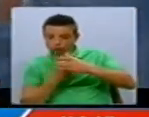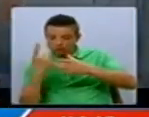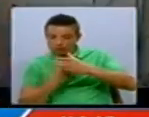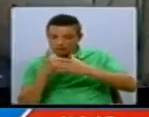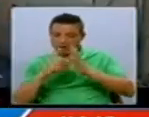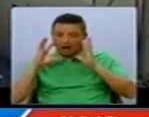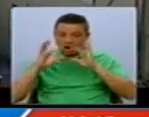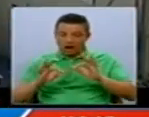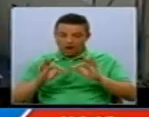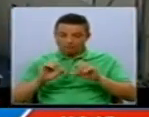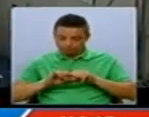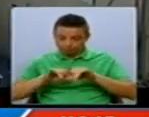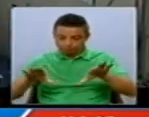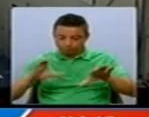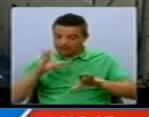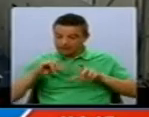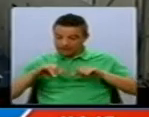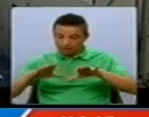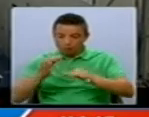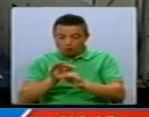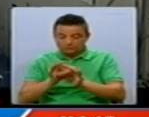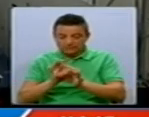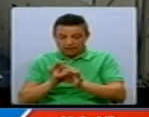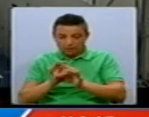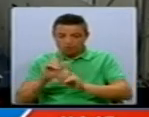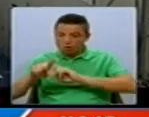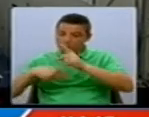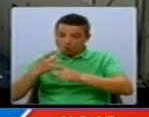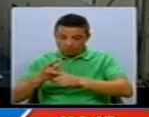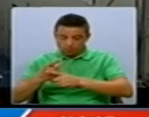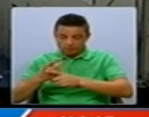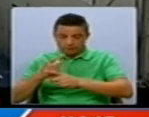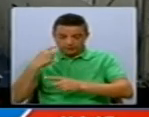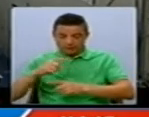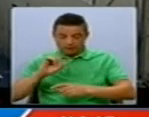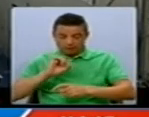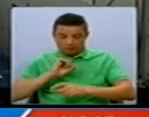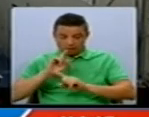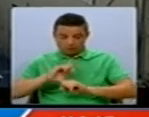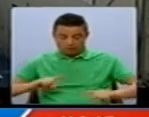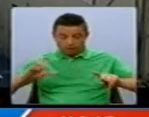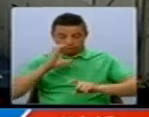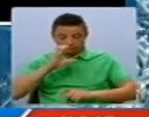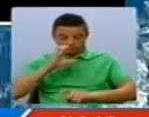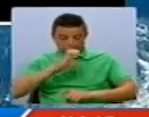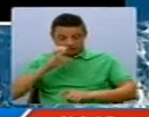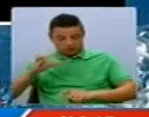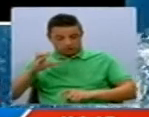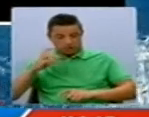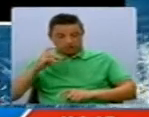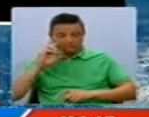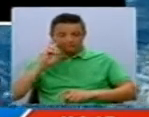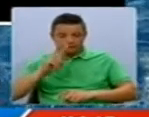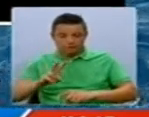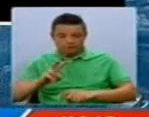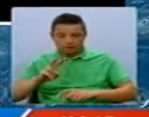de contágio ou de contaminação deste cancro a outro tipo de células. E, portanto, na microgravidade, os cientistas conseguem quase que ver,